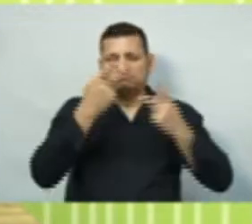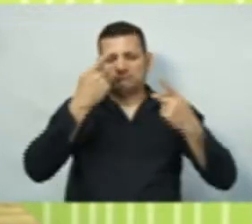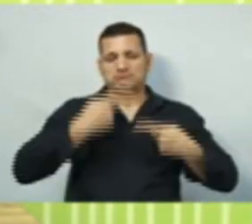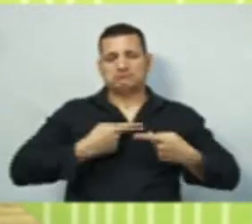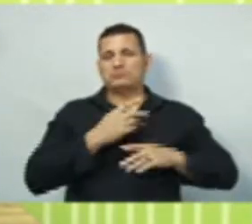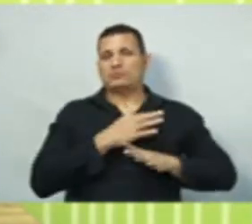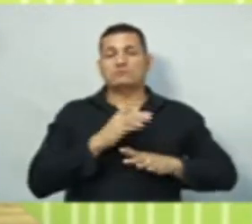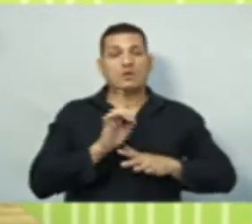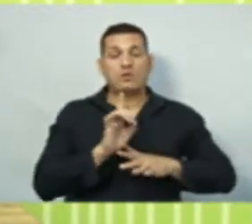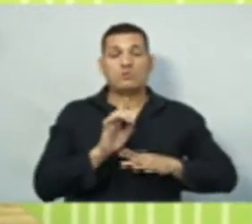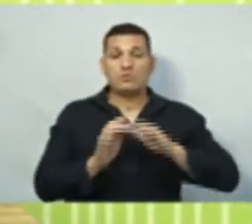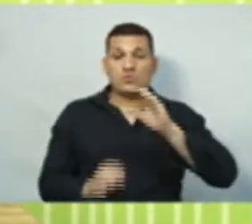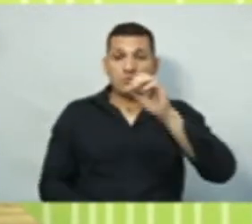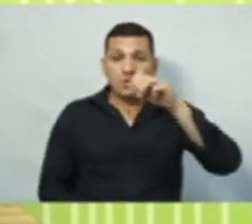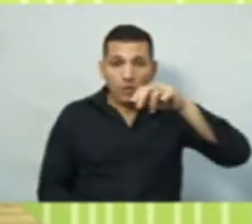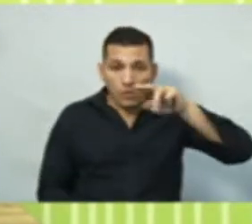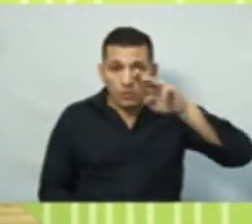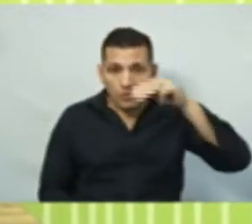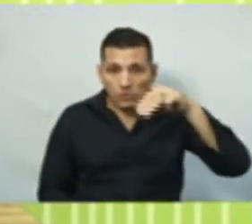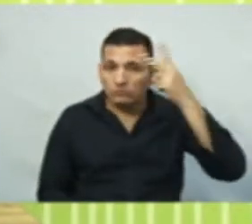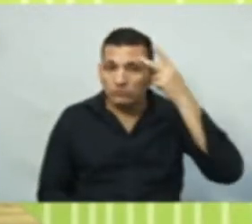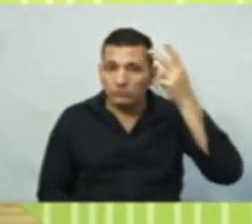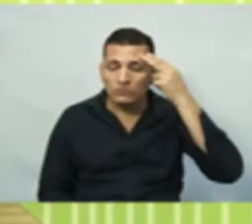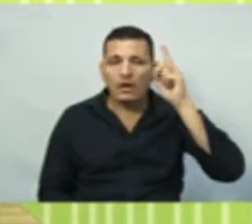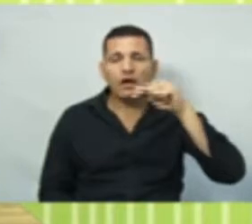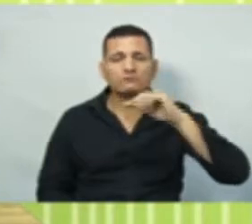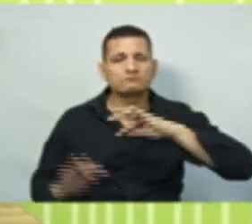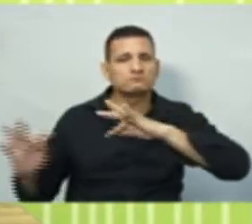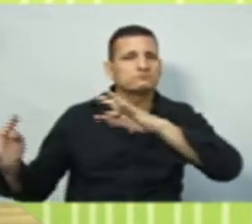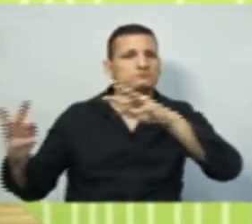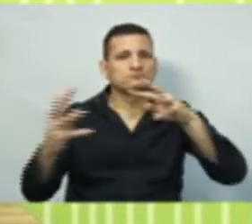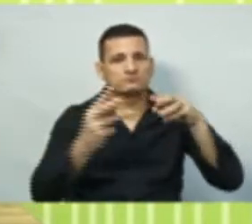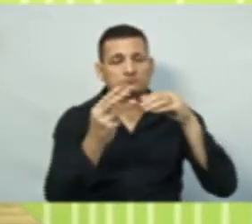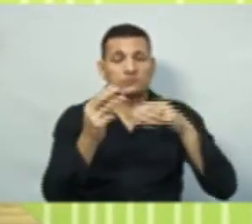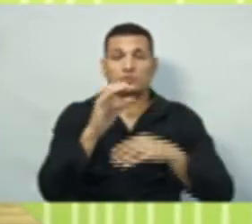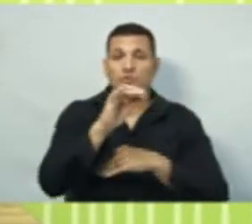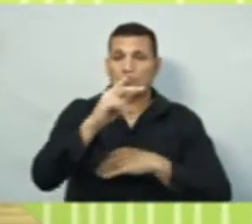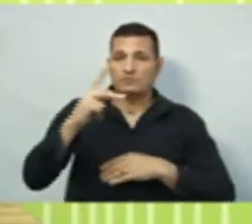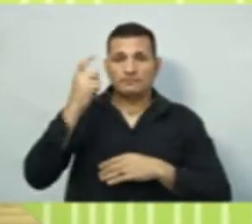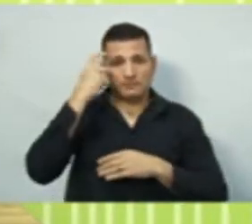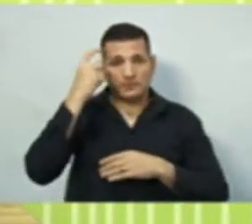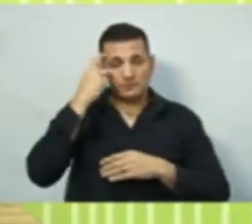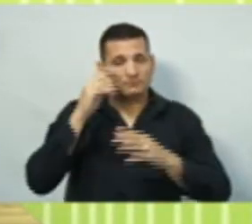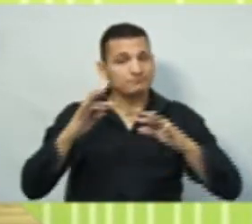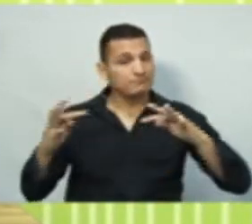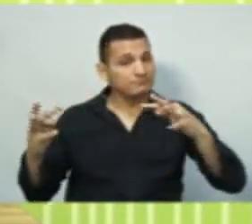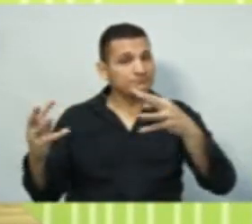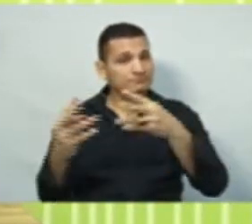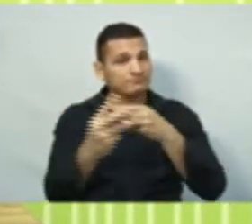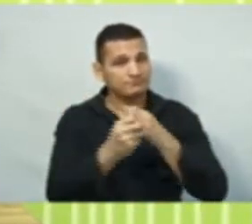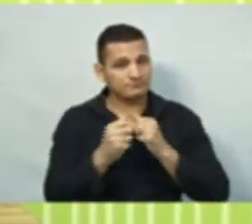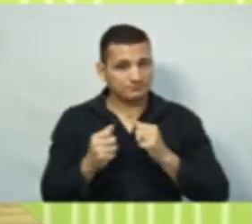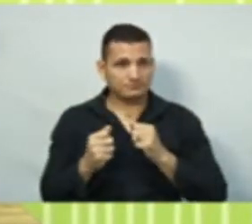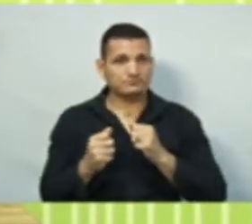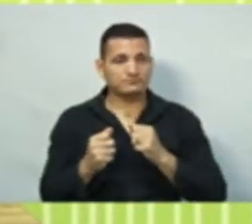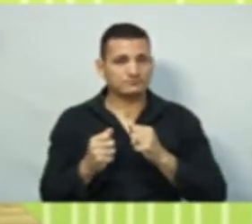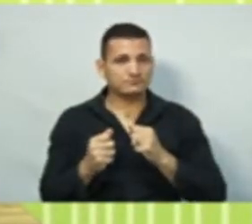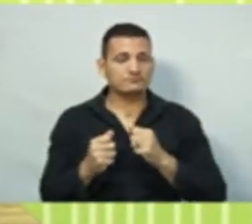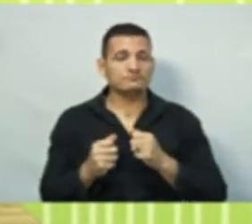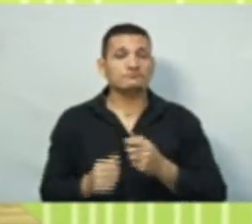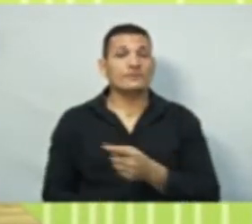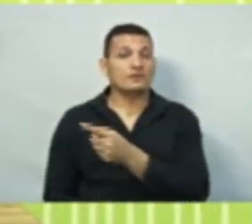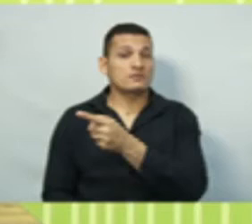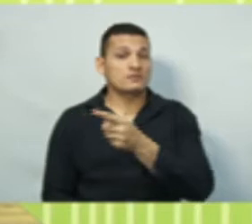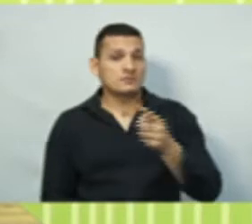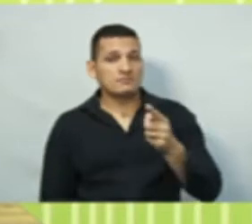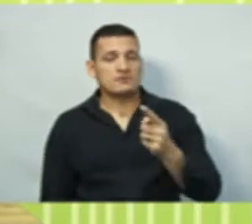para todos. A cooperativa pensa nela coletivamente. Semana